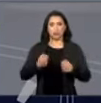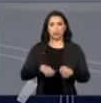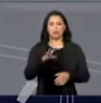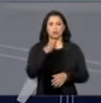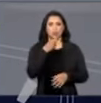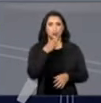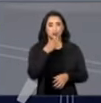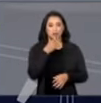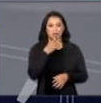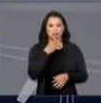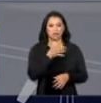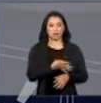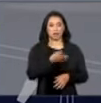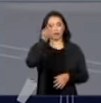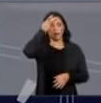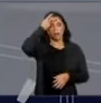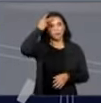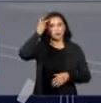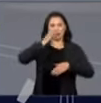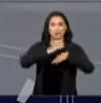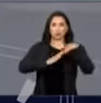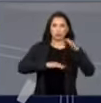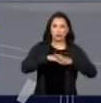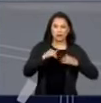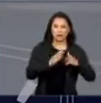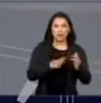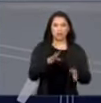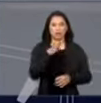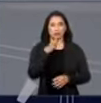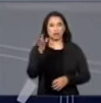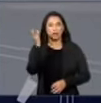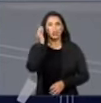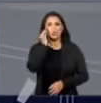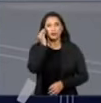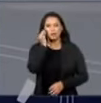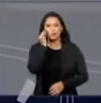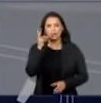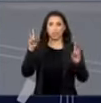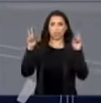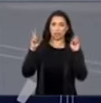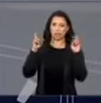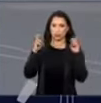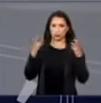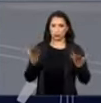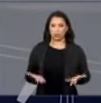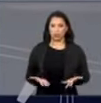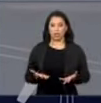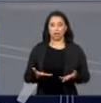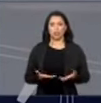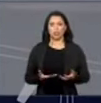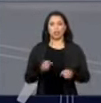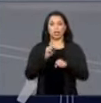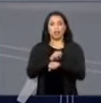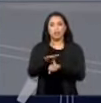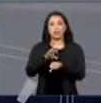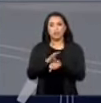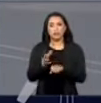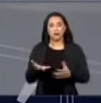que, deste, como diria Camões, saber de experiência feito, nos sejam transmitidos